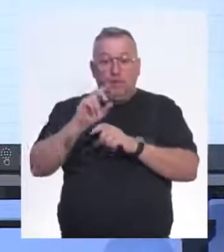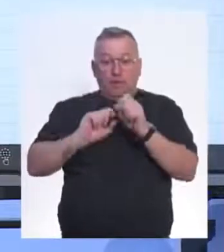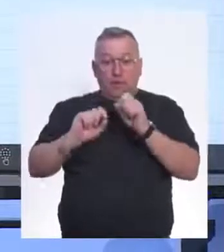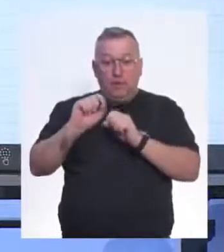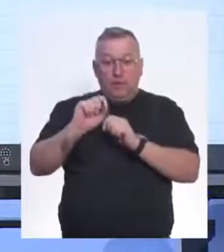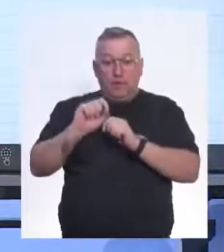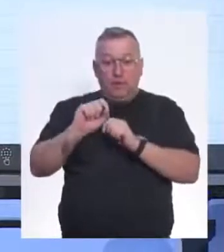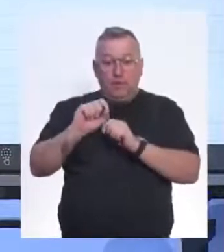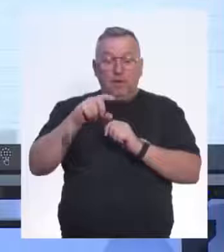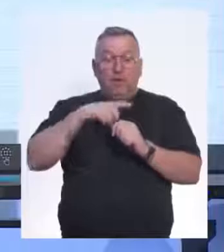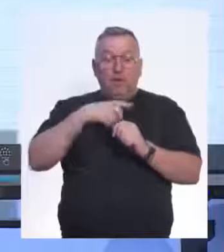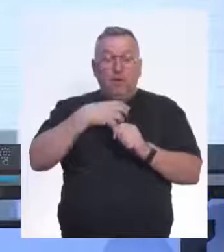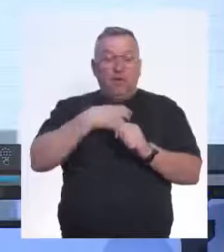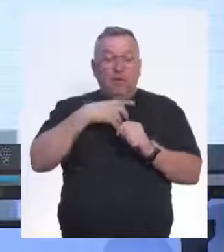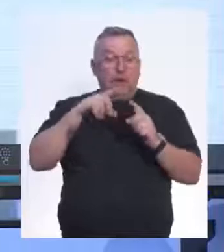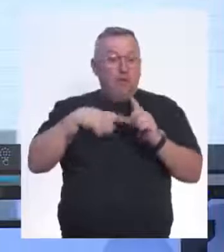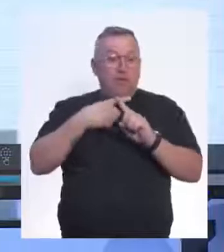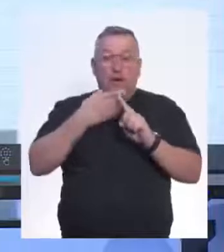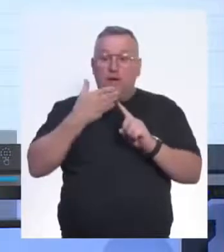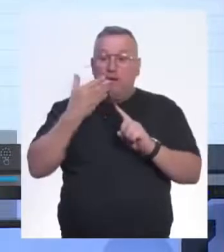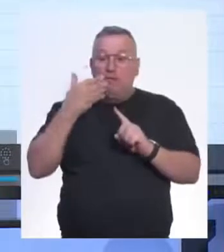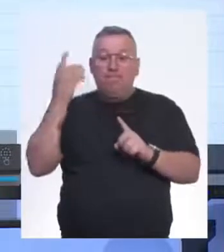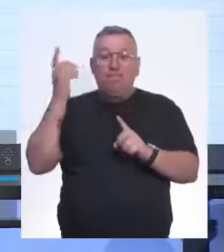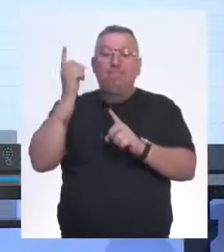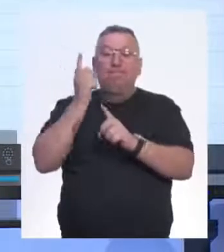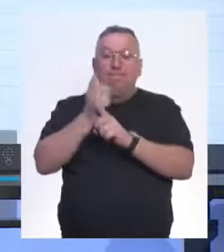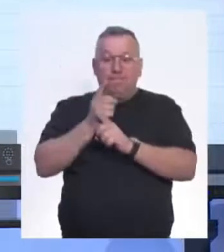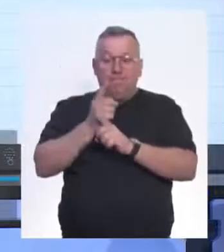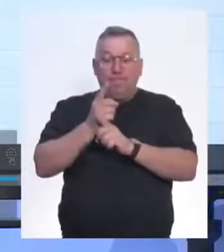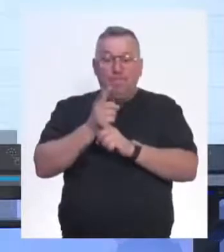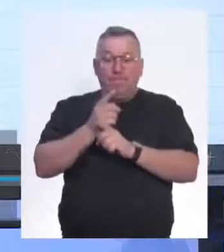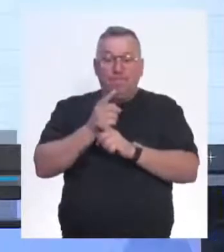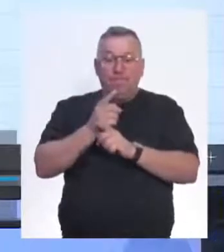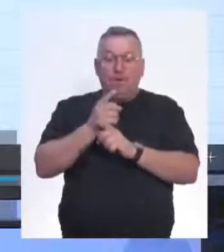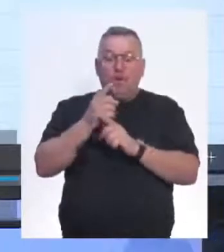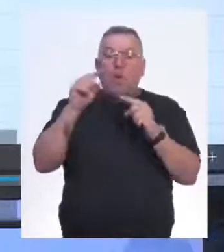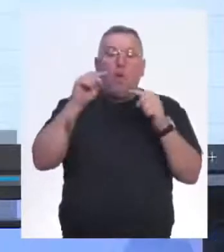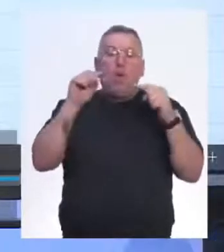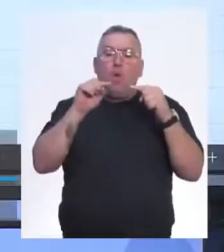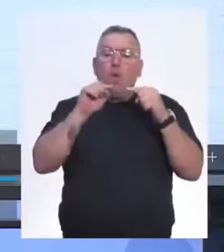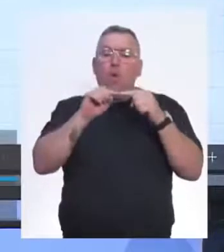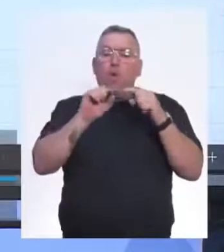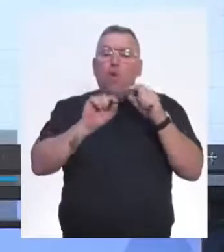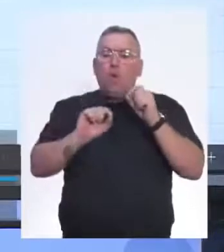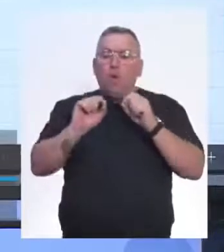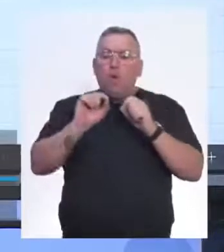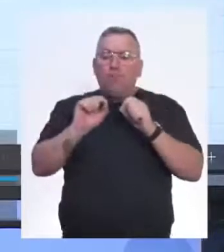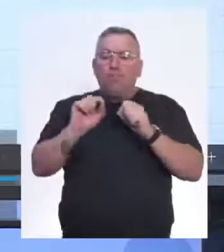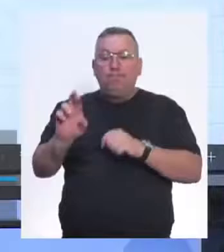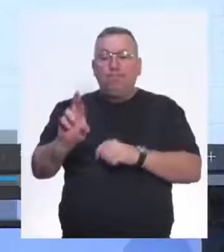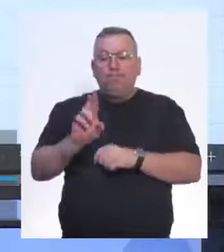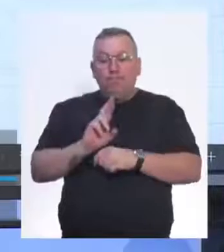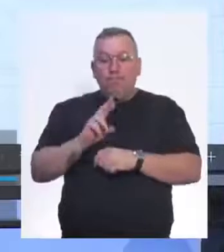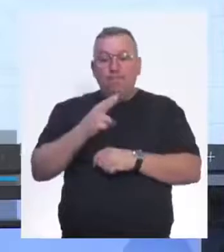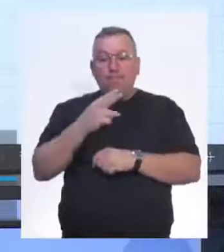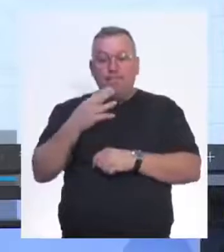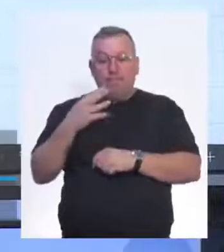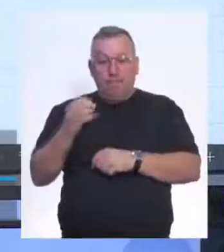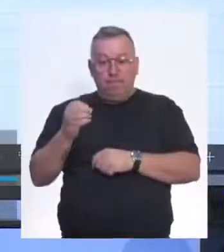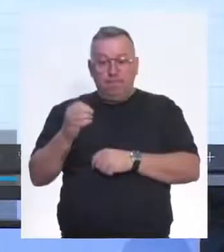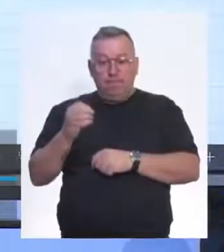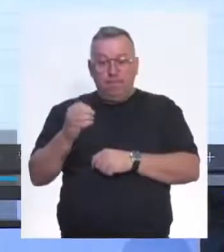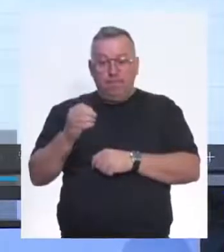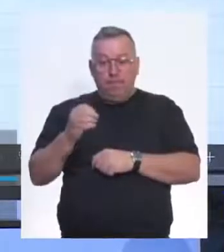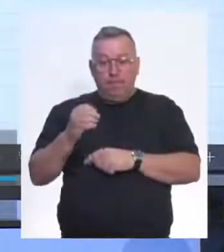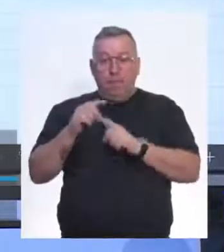critério que você achar a forma mais fácil que você encontrar. Qual que é a ideia? Chegar na resposta. Nesse caso aí, a ideia